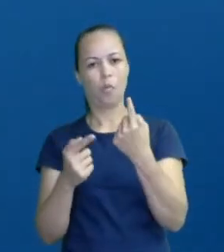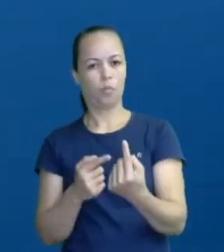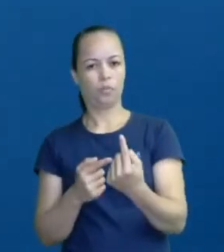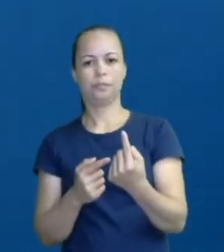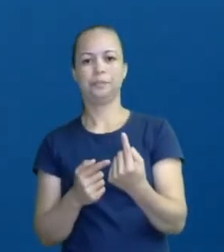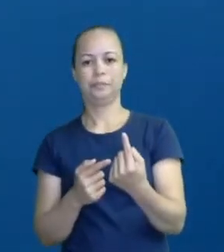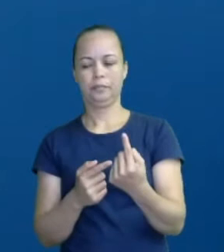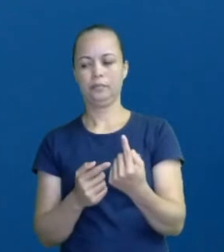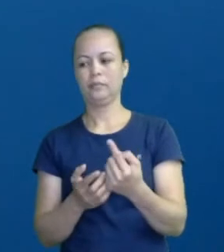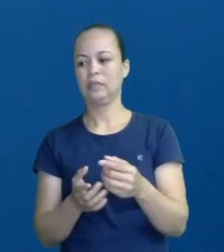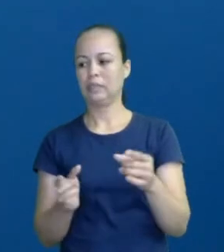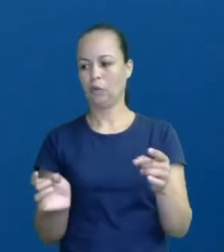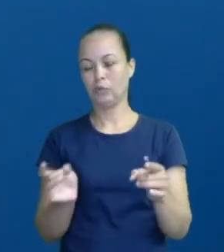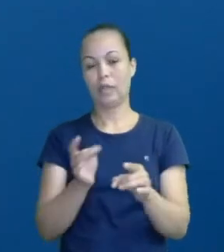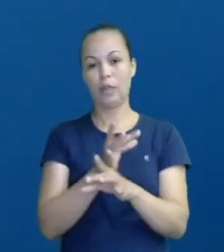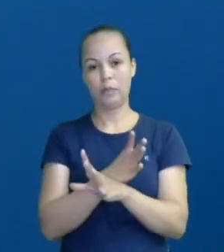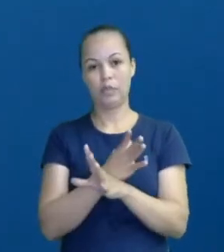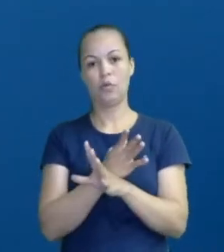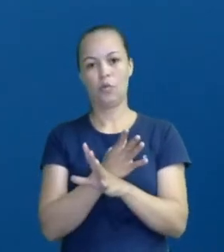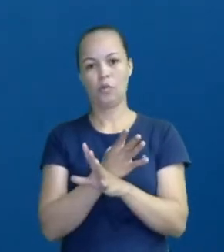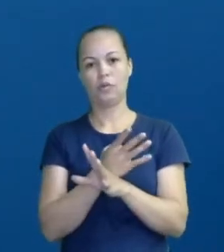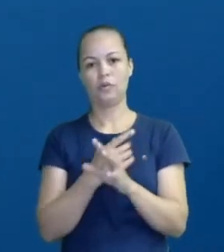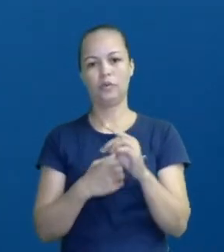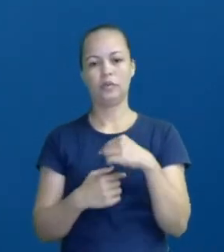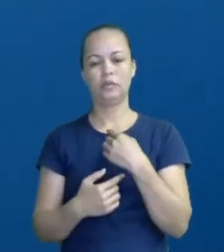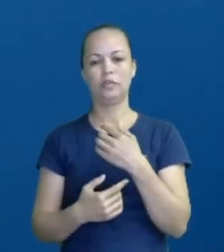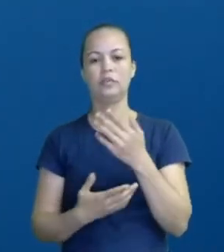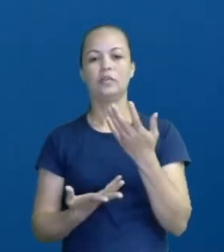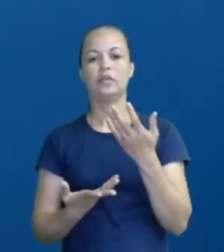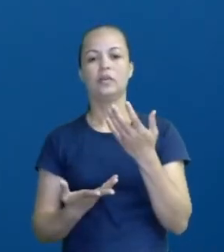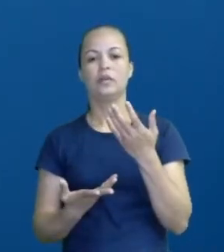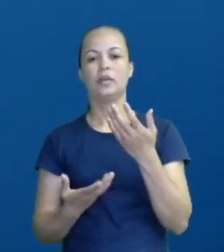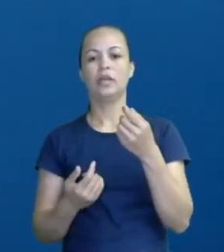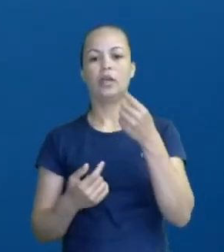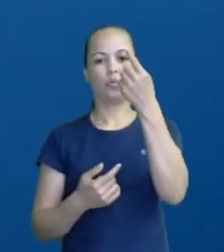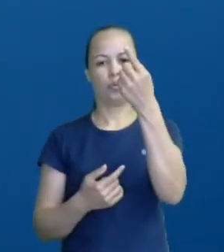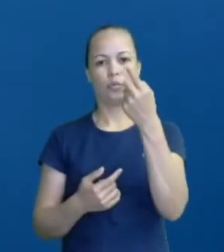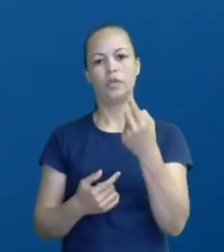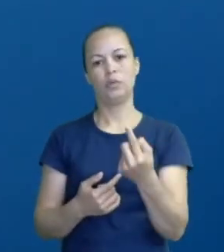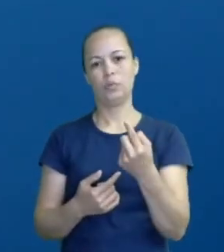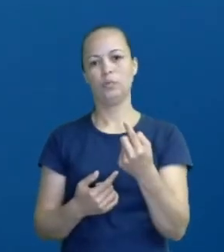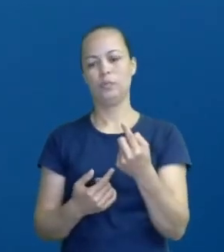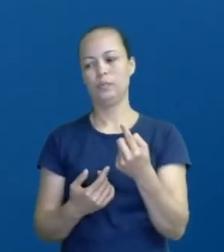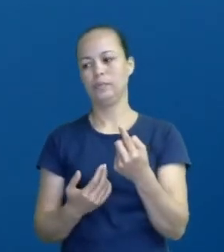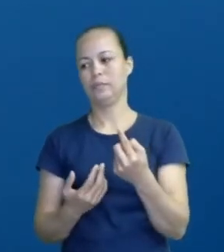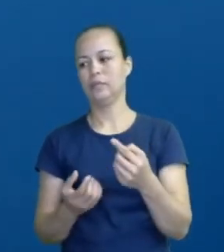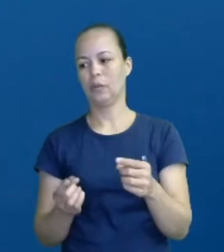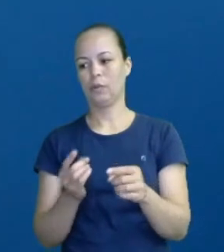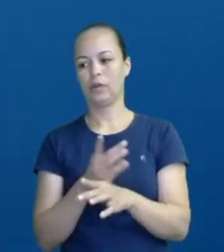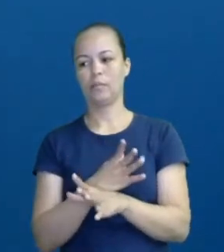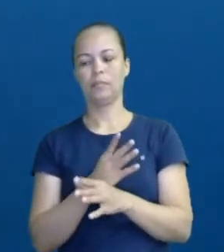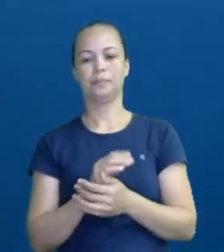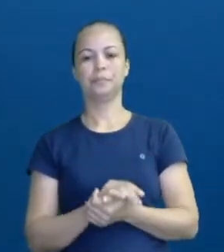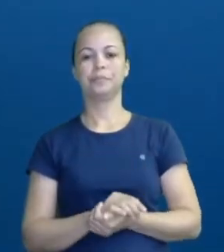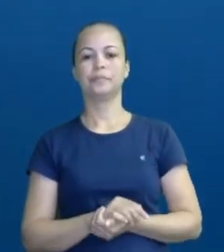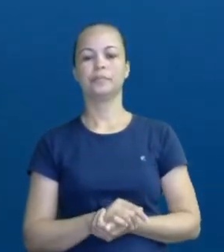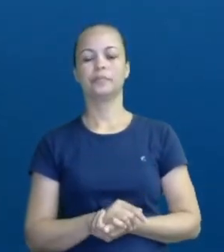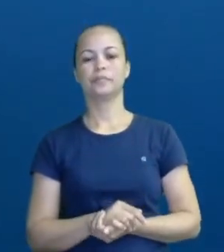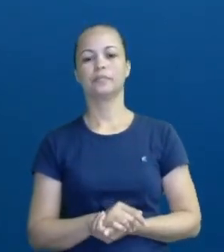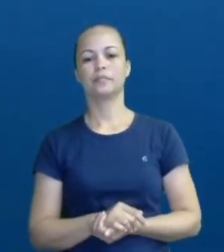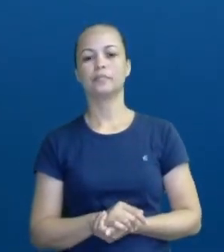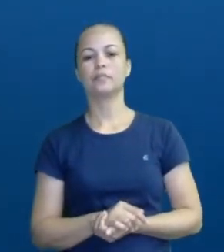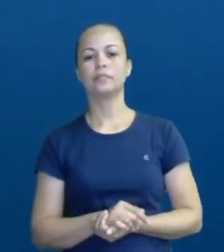Olha, a gente terminou nossa fatoração, ó. 1 e 1. Então, acabou nossa fatoração. O que é que a gente vai